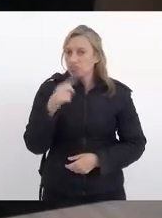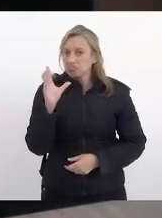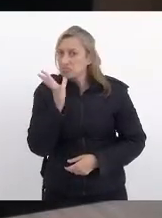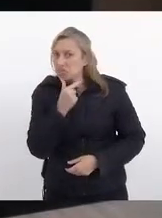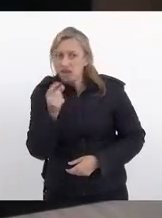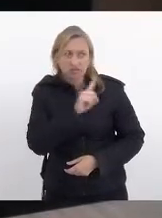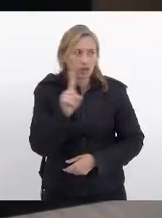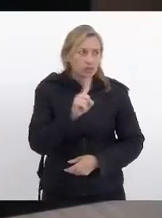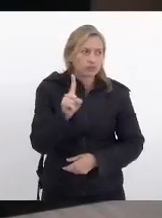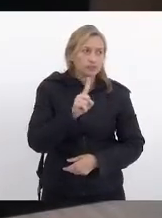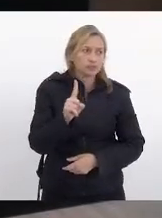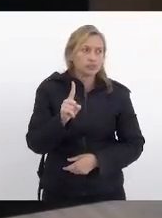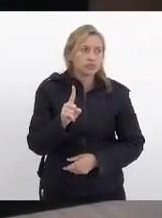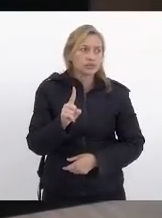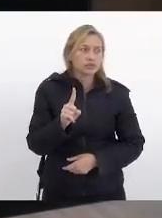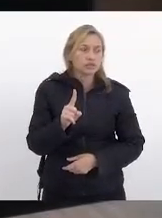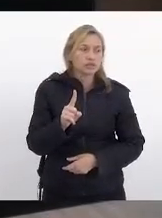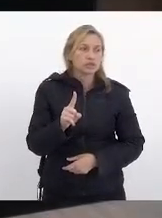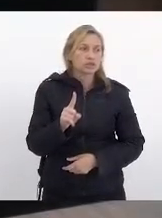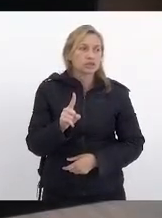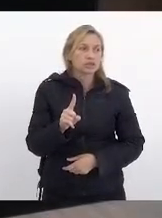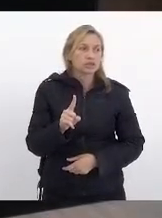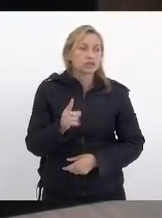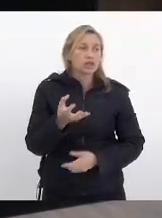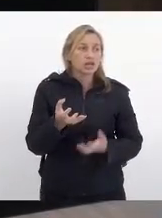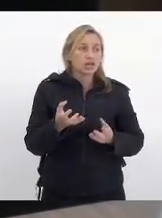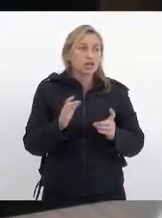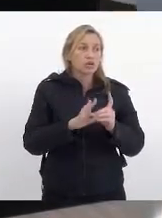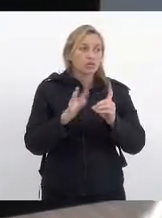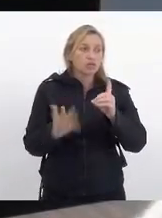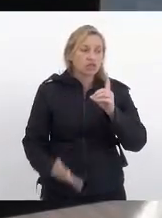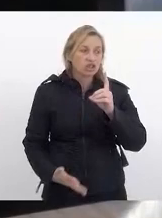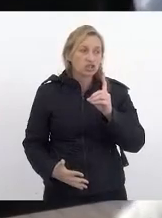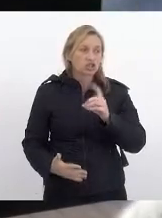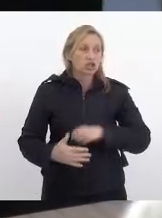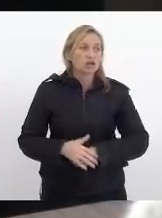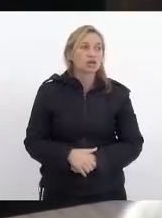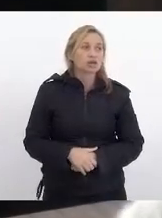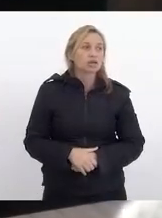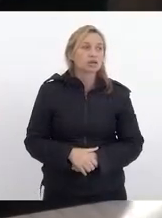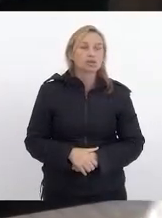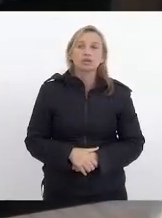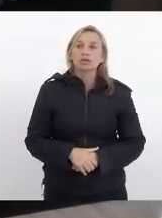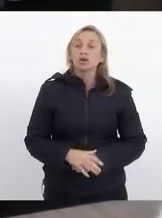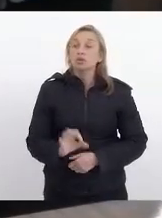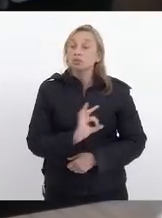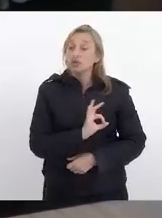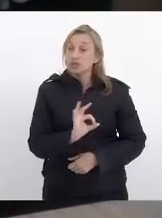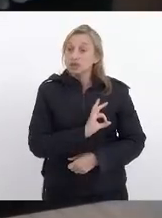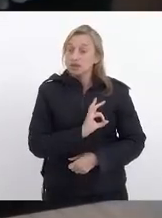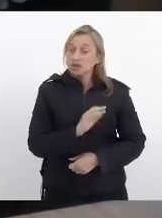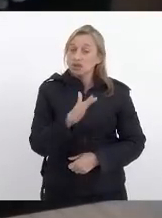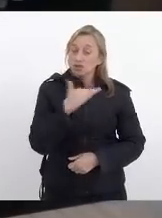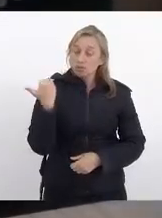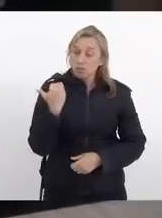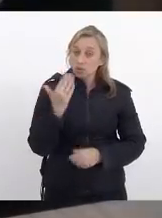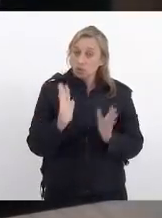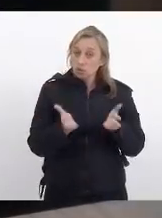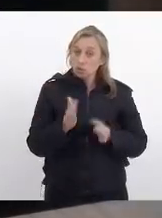demorar Presidente eu quero homenagear O Guerreiro policial que foi brutalmente